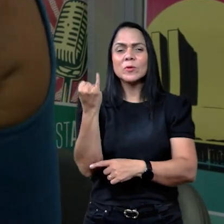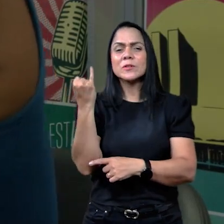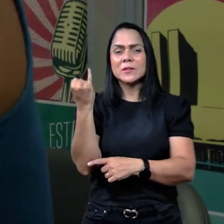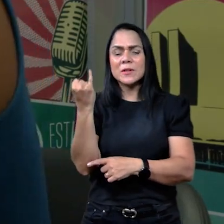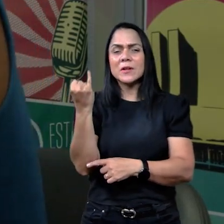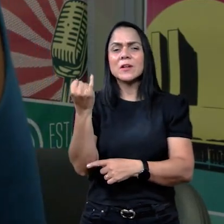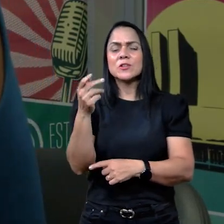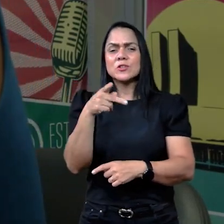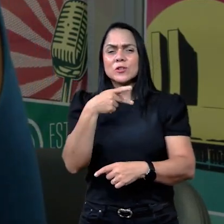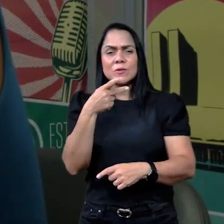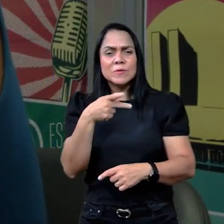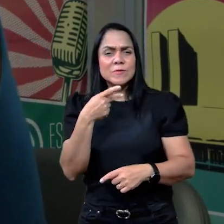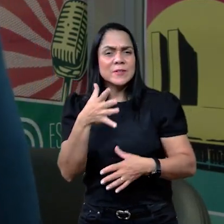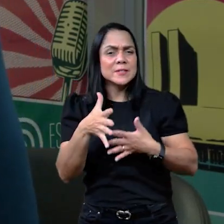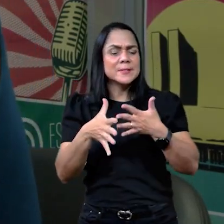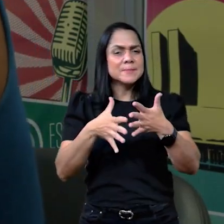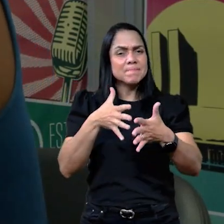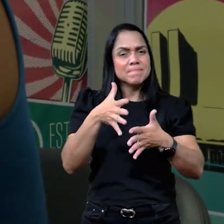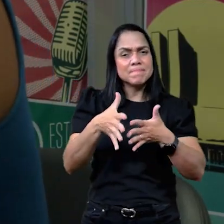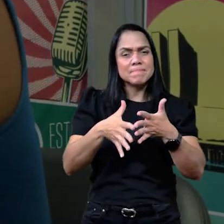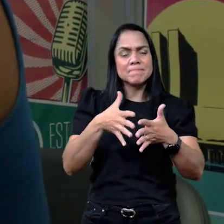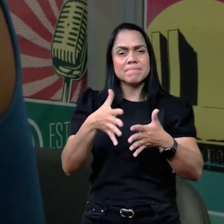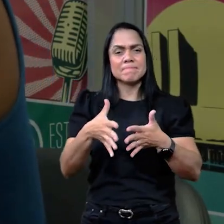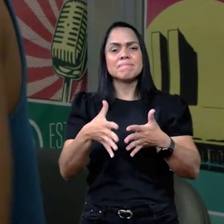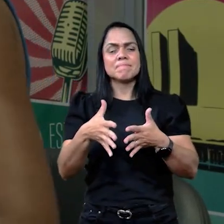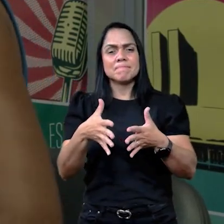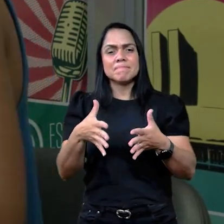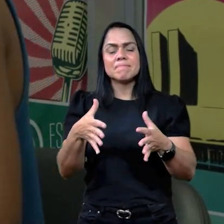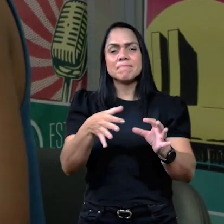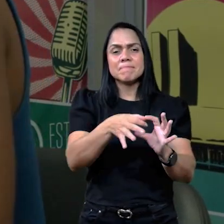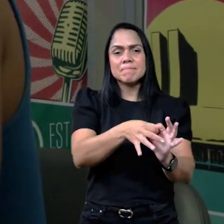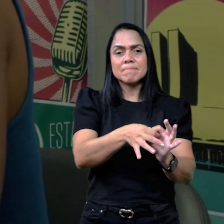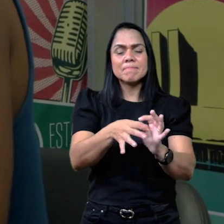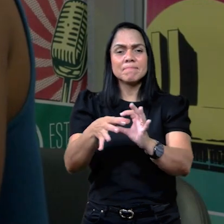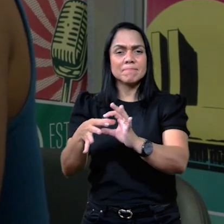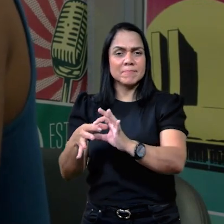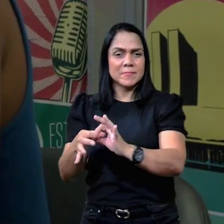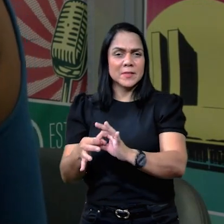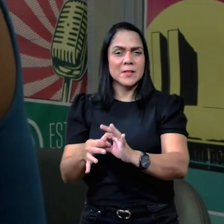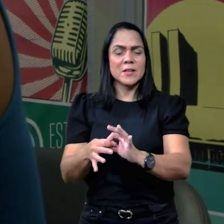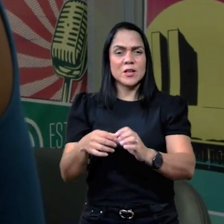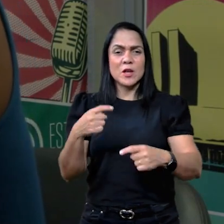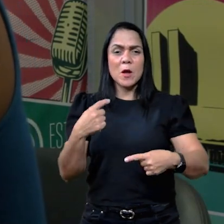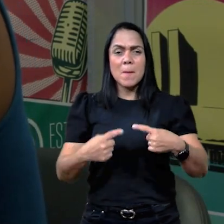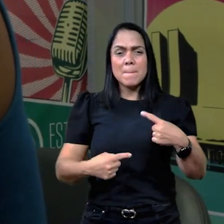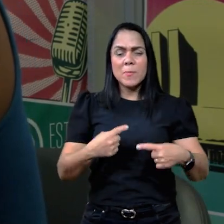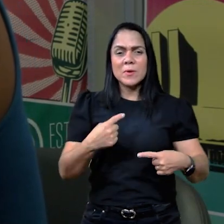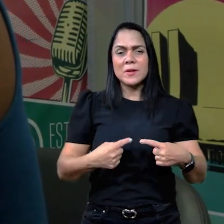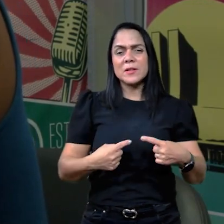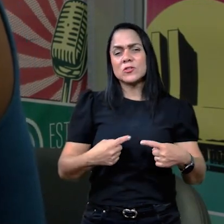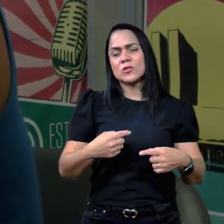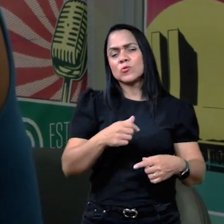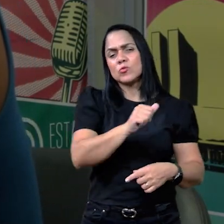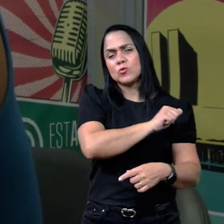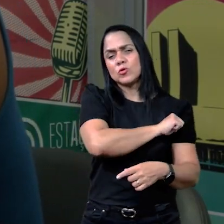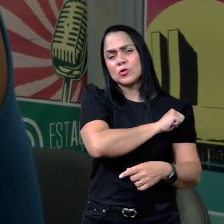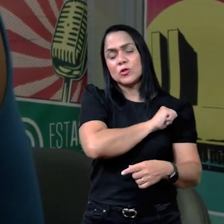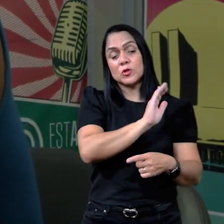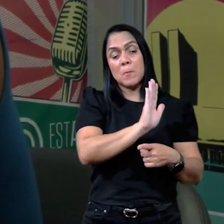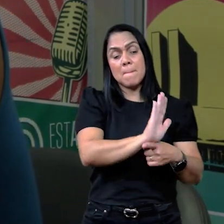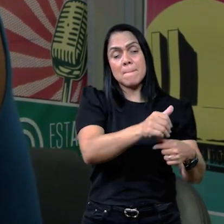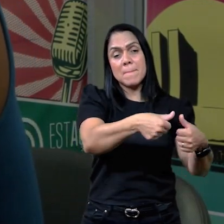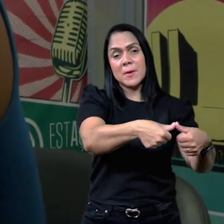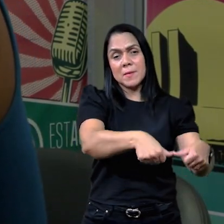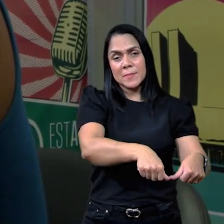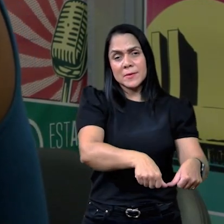né, das políticas de ações afirmativas também tenha essa interseção com as políticas de permanência estudantil. Bom, quando